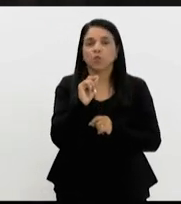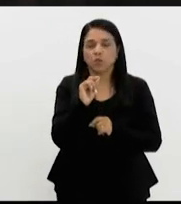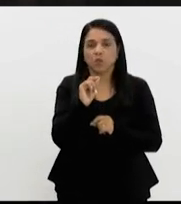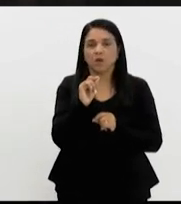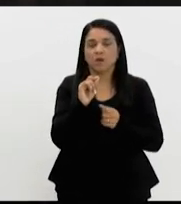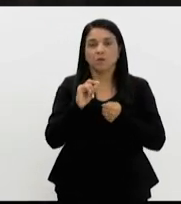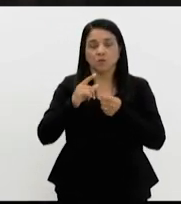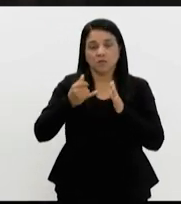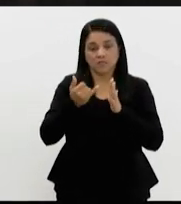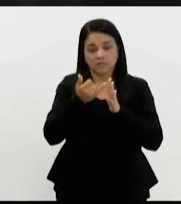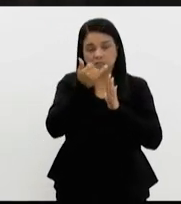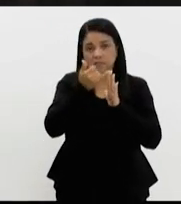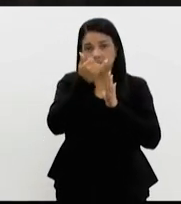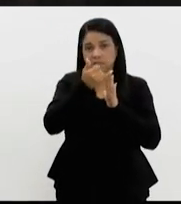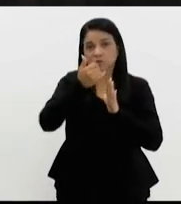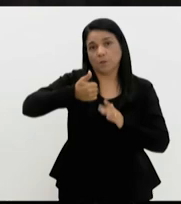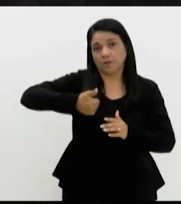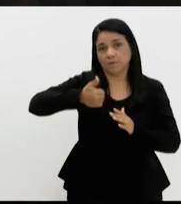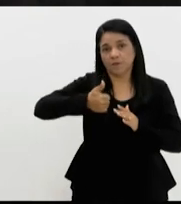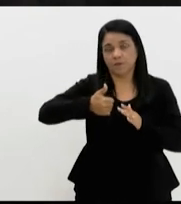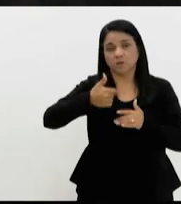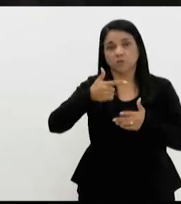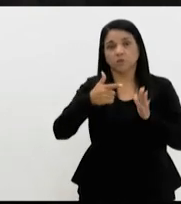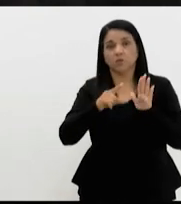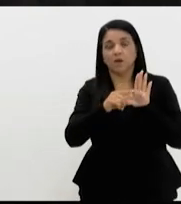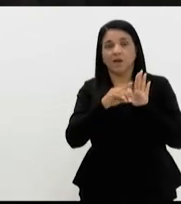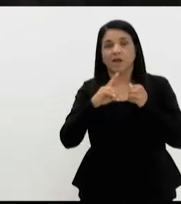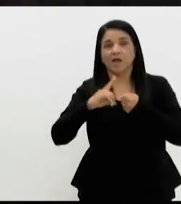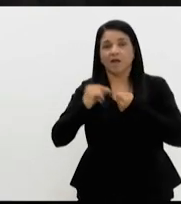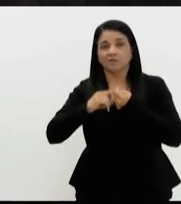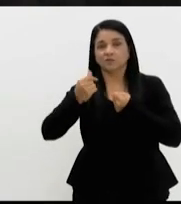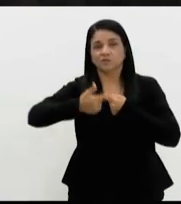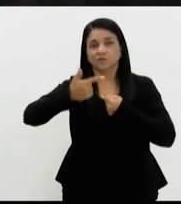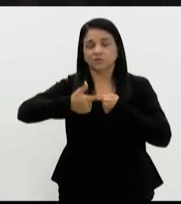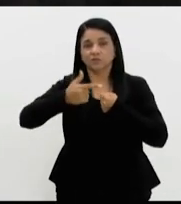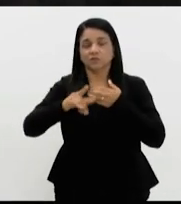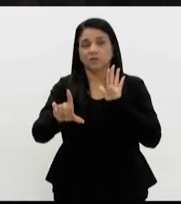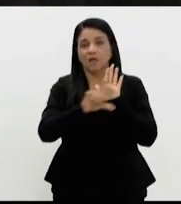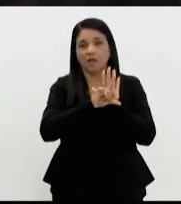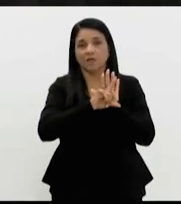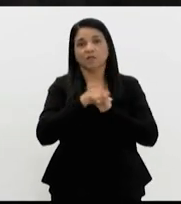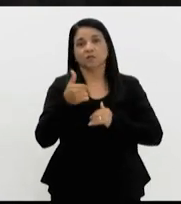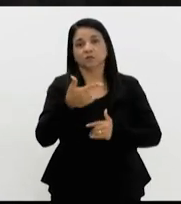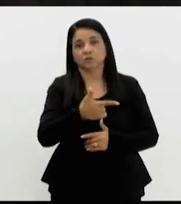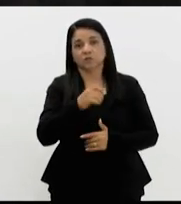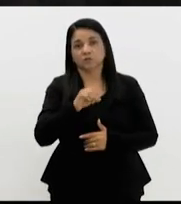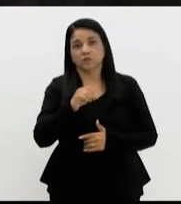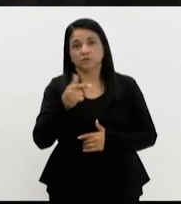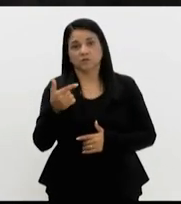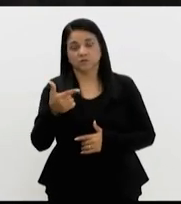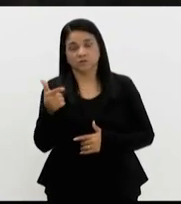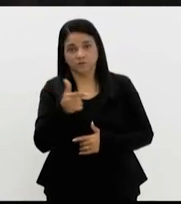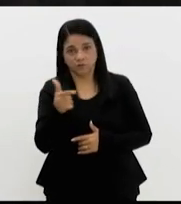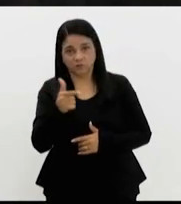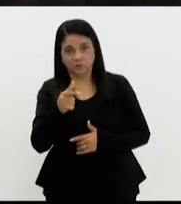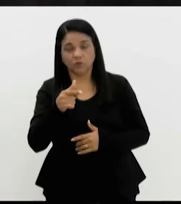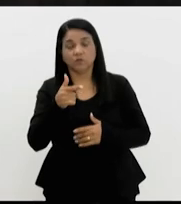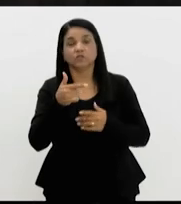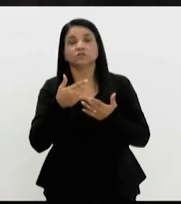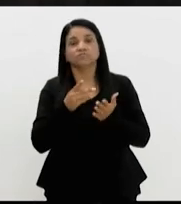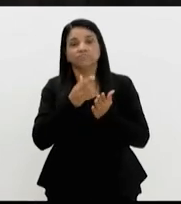inciso 1º do artigo 2º da Lei Complementar 222 passa a vigorar com a seguinte